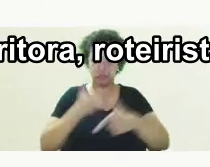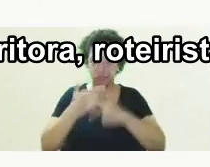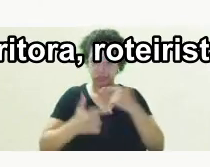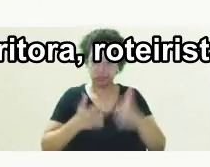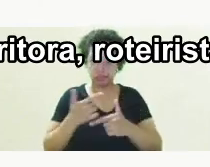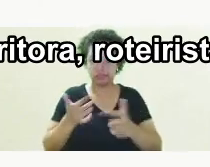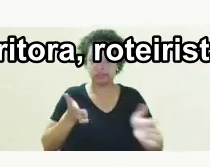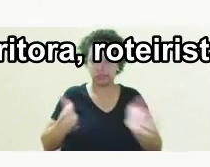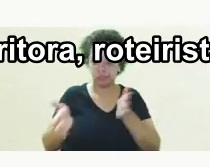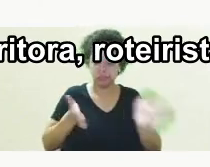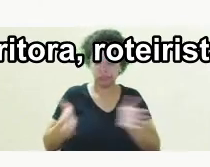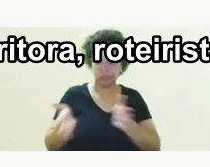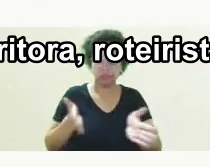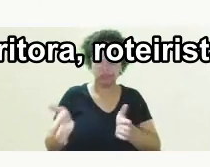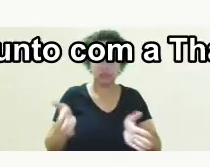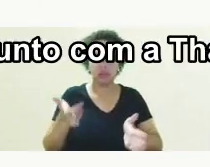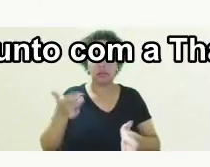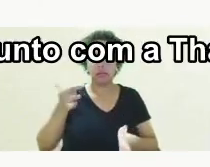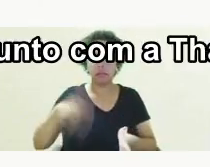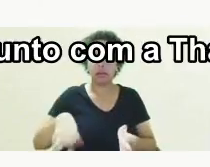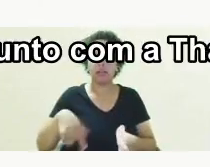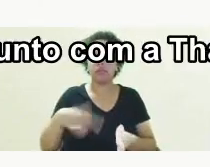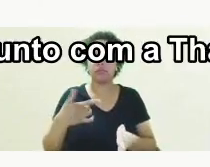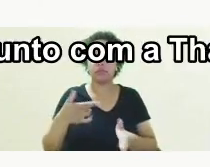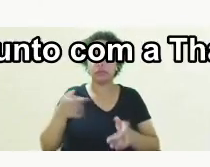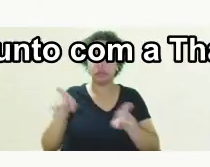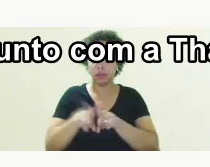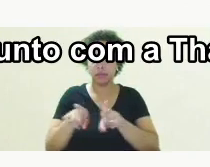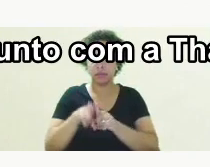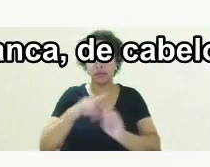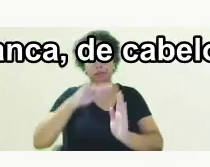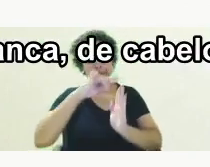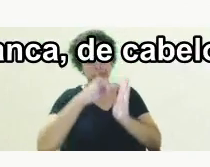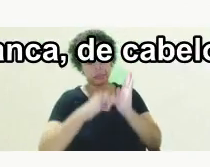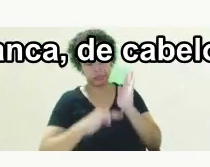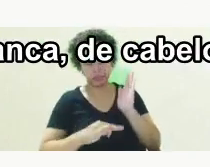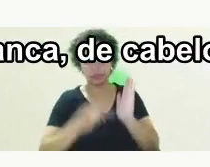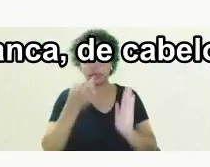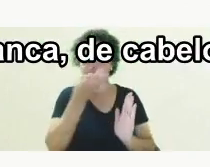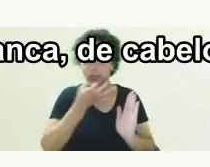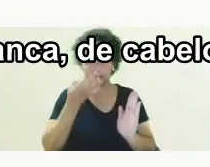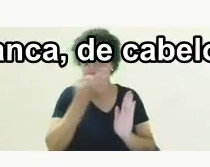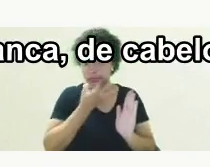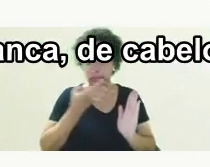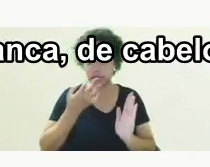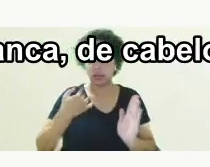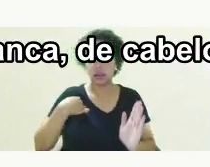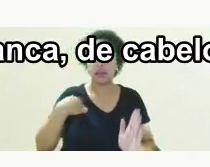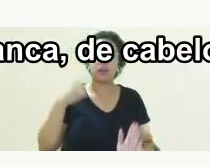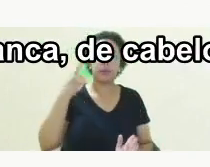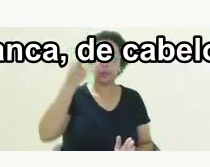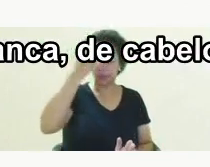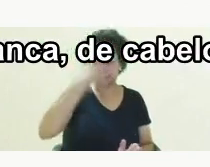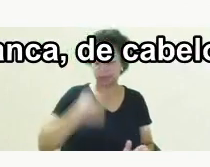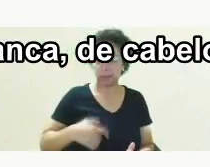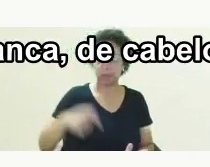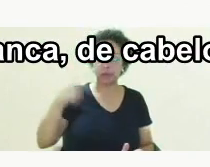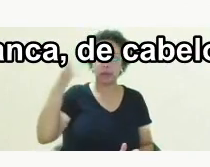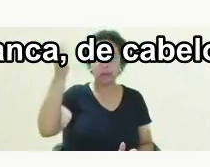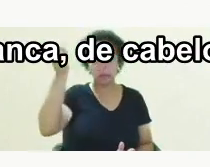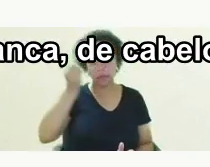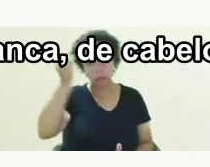audiodescritora, roteirista e narradora. Trabalho junto com a Thames, sou uma mulher branca, de